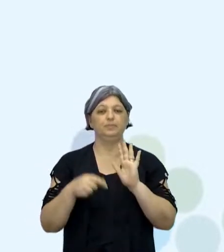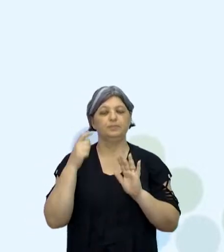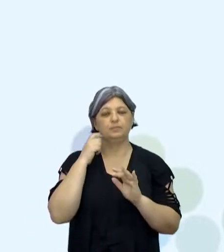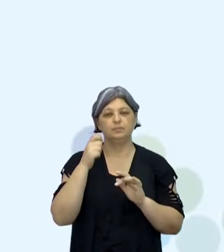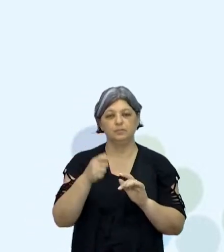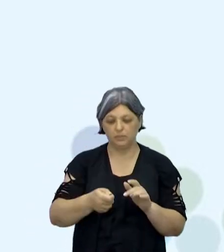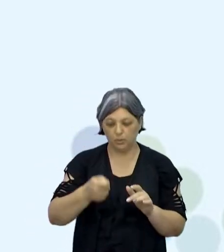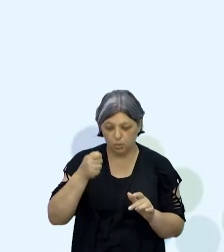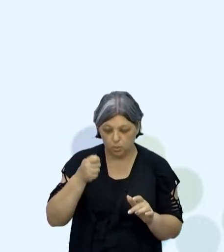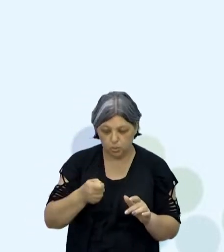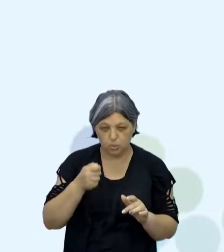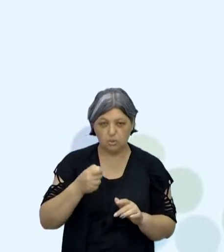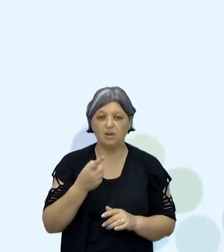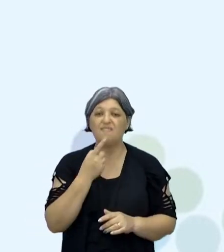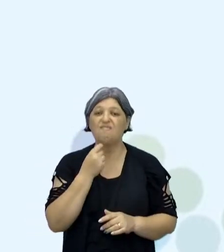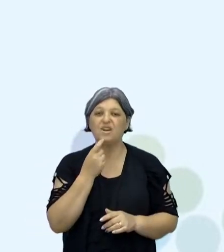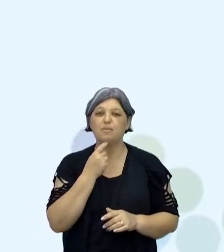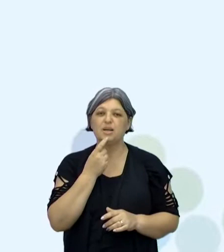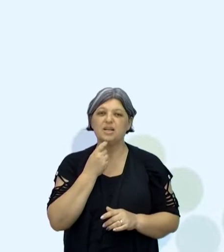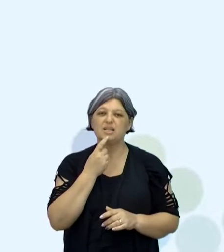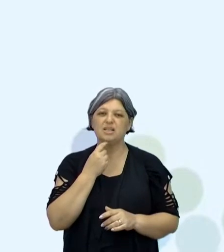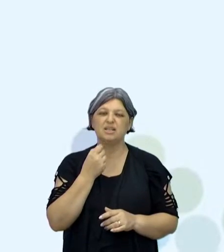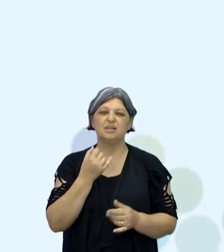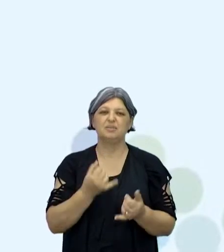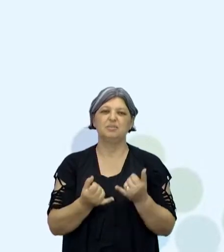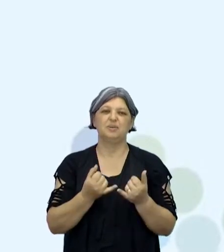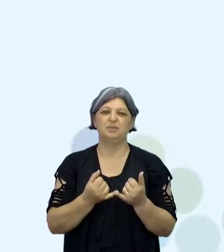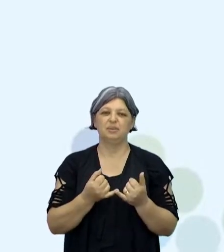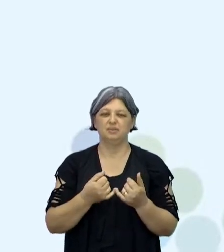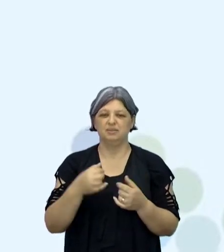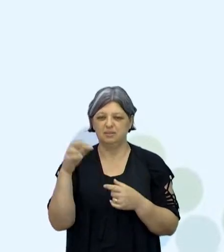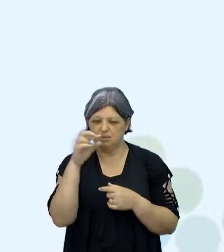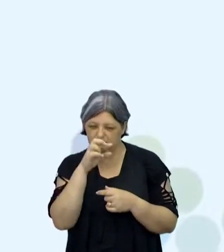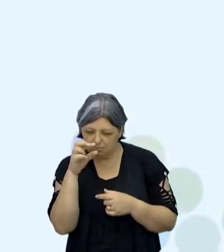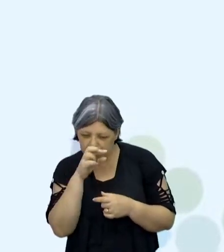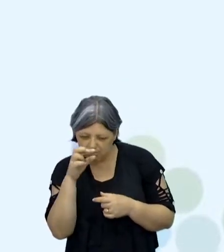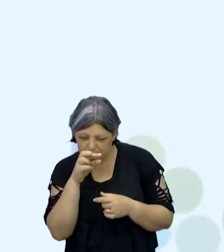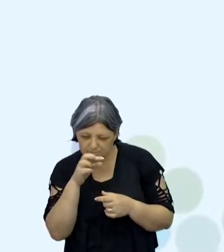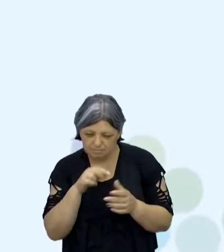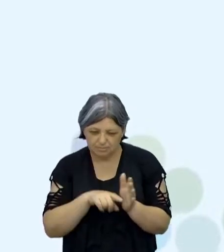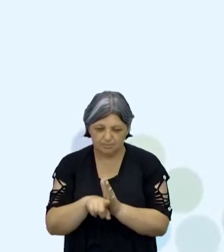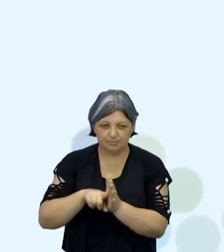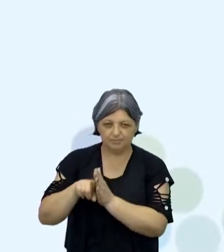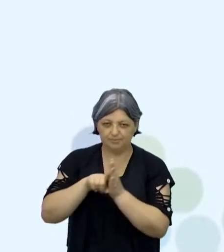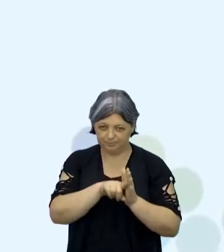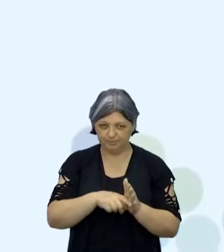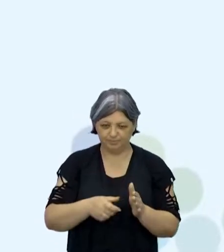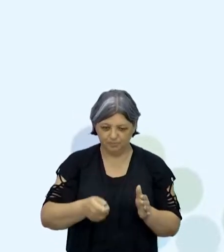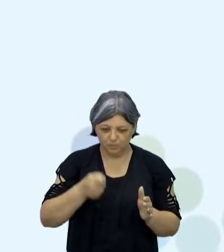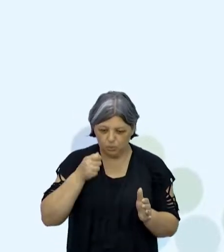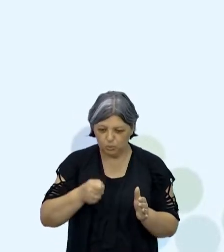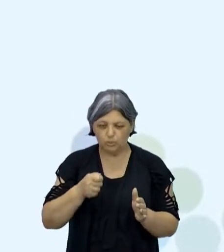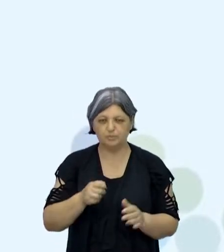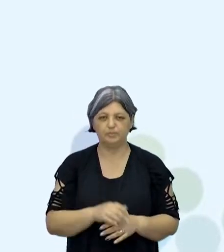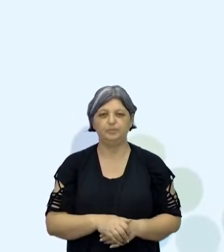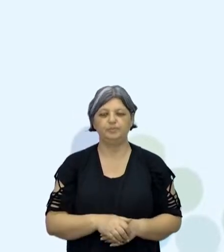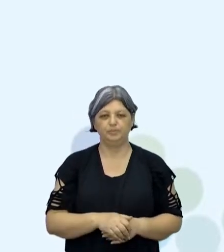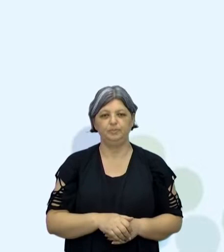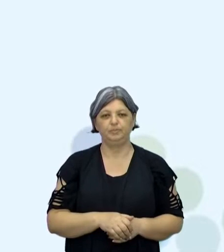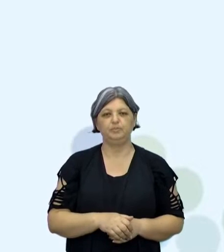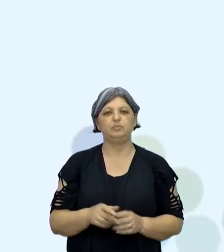lupa vermelha, uma lupa igual do Sherlock Holmes, né, de detetive, né? E nesse caso aí, nós temos